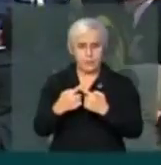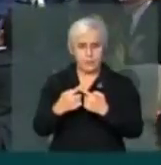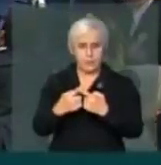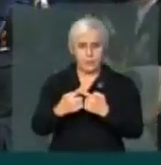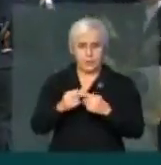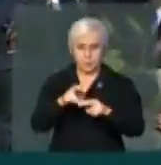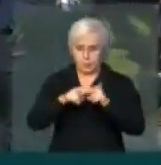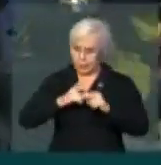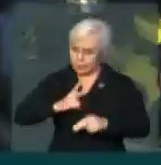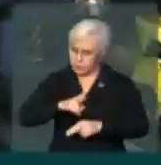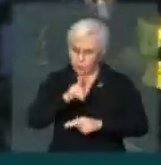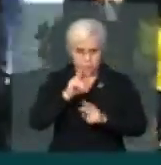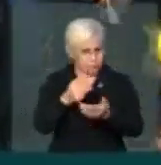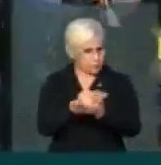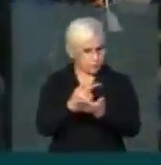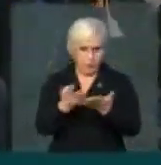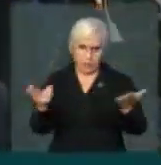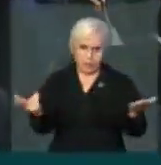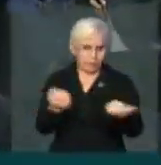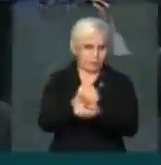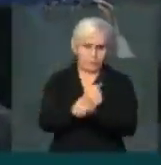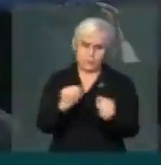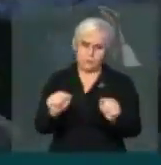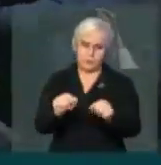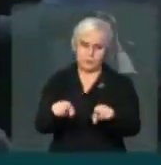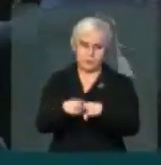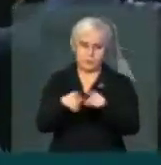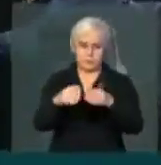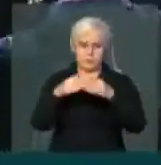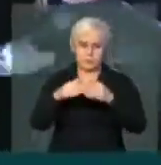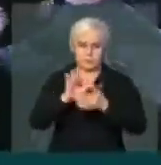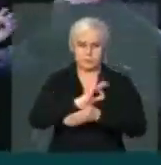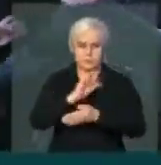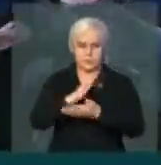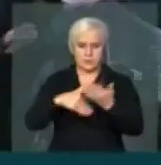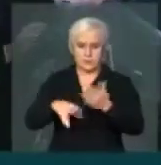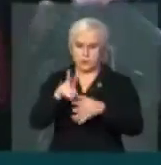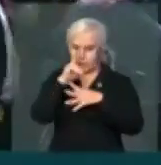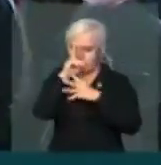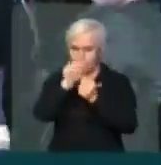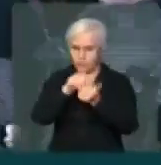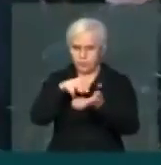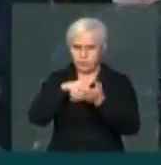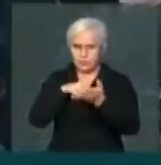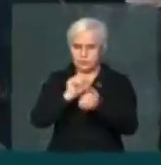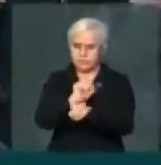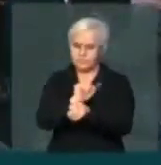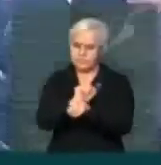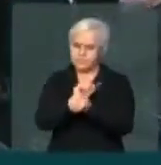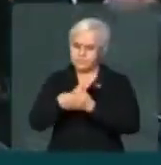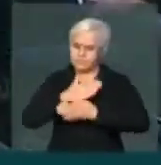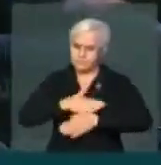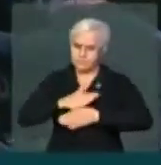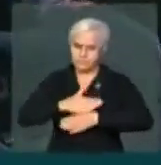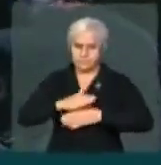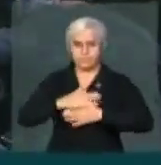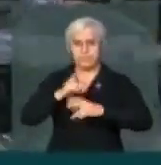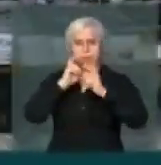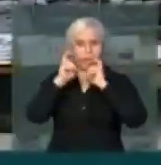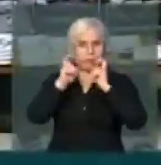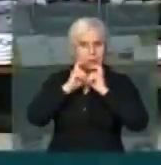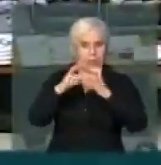também policiais do Senado e da Câmara pedindo reforço para que contenham as manifestações. Já os ânimos estão